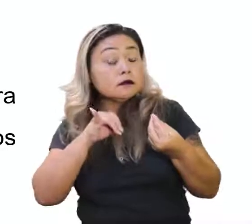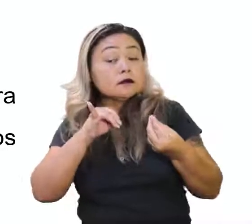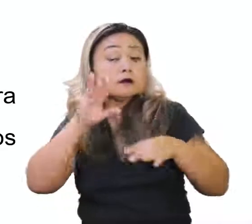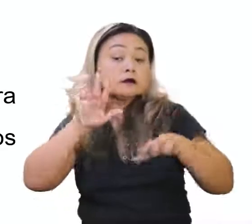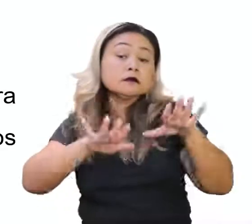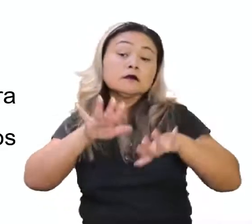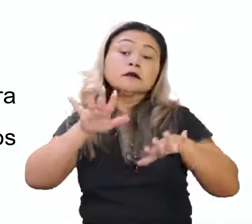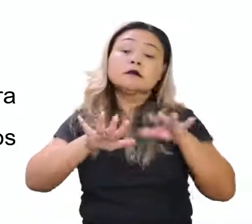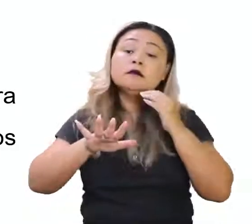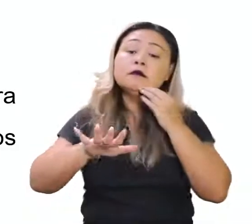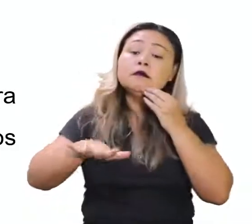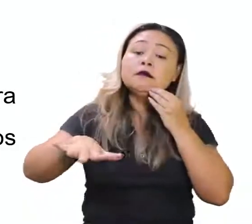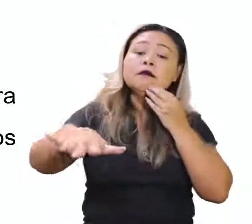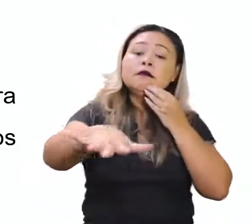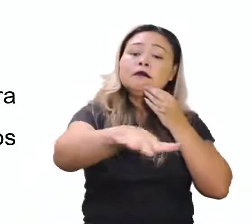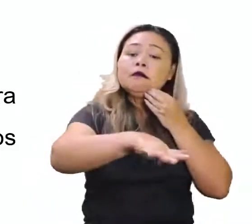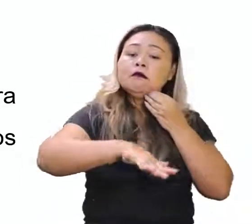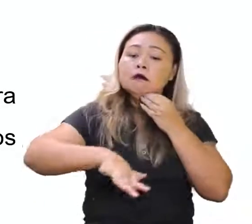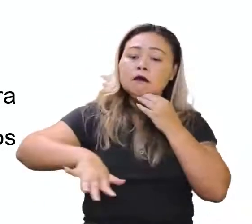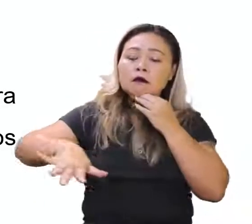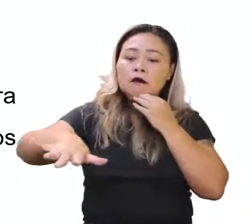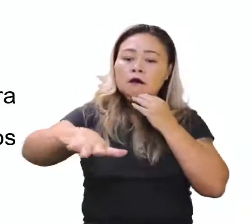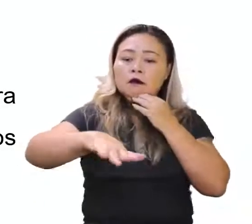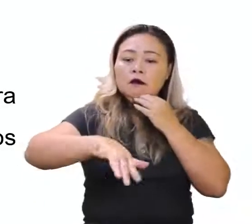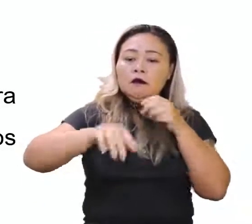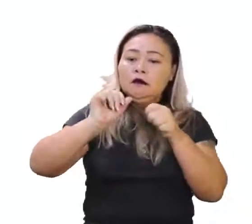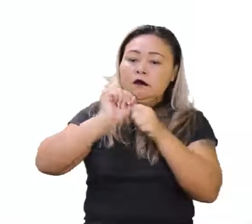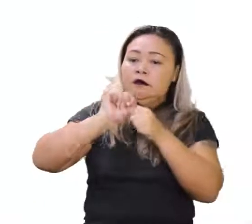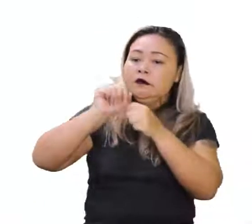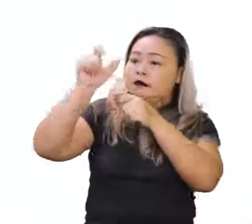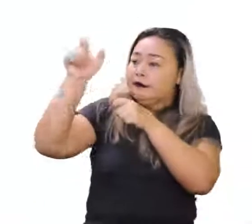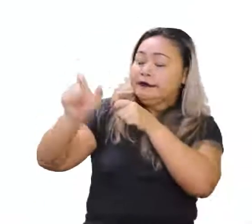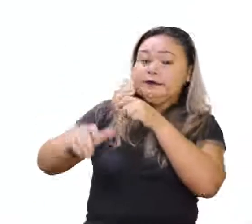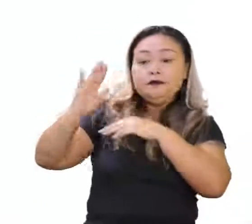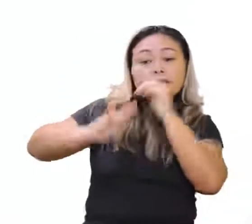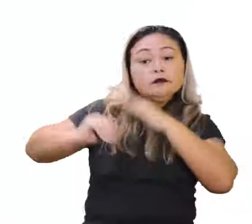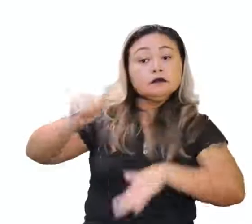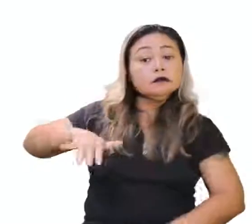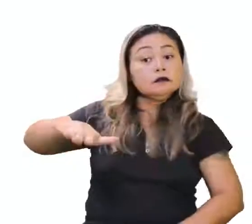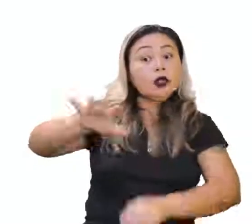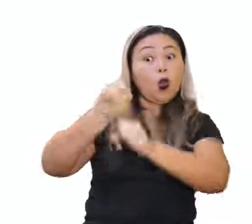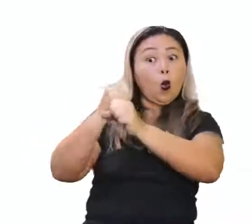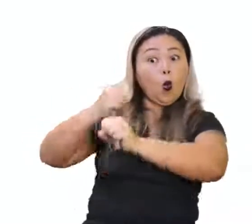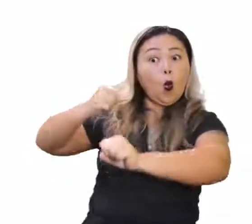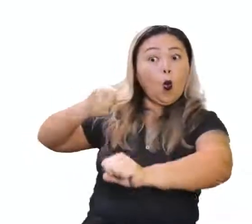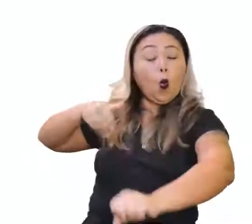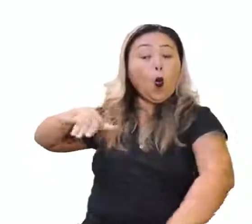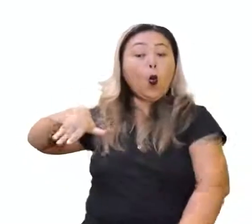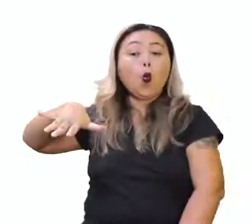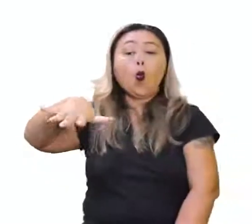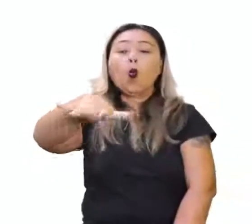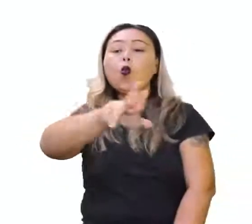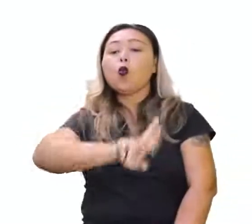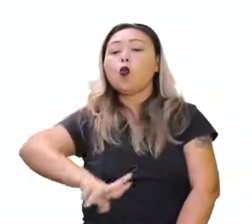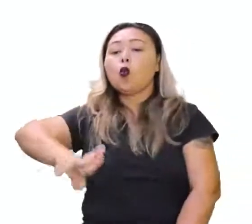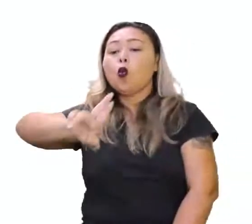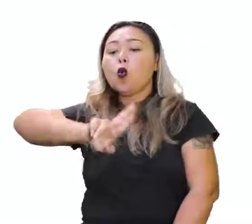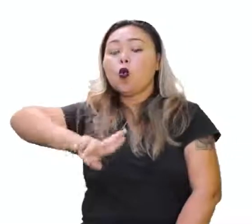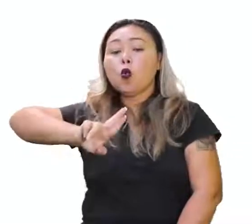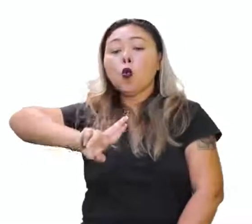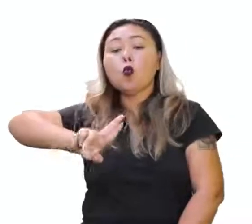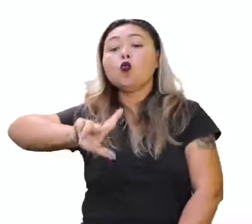depender do espaço, da área que o produtor tem. Se for uma área grande, se utiliza então o